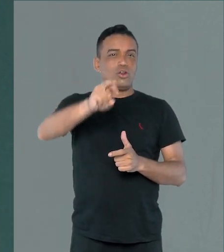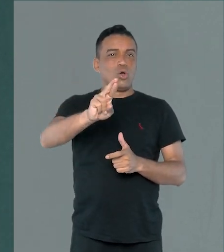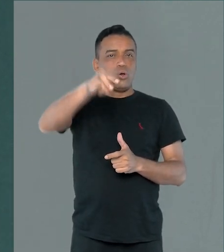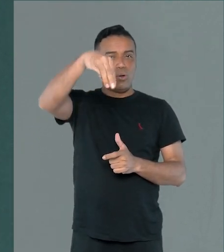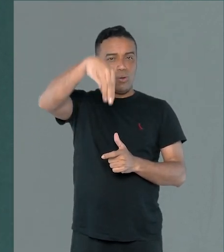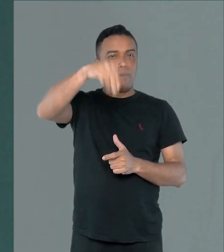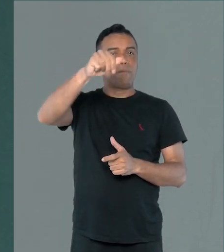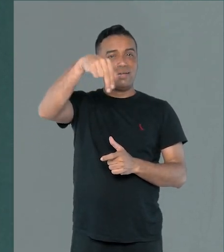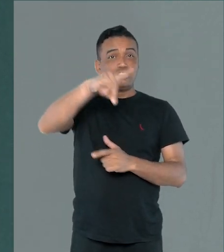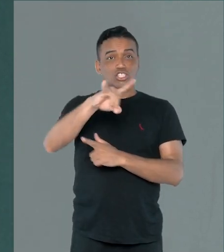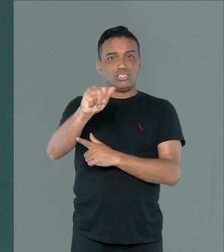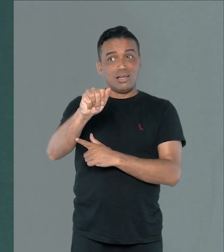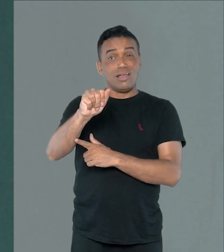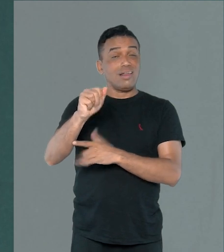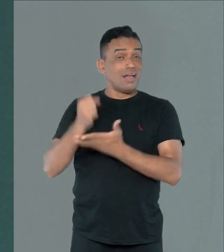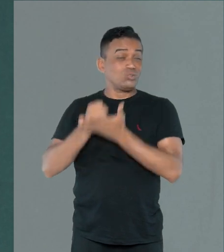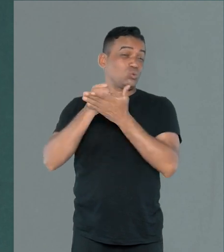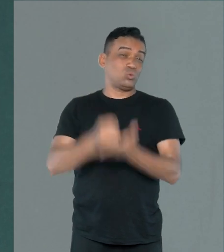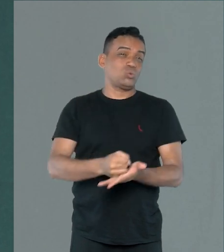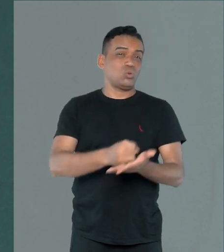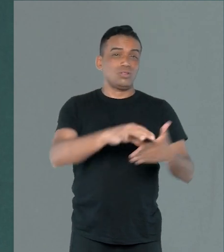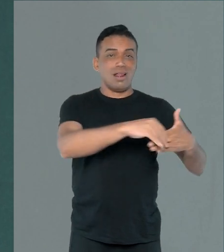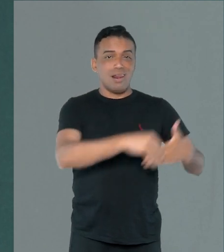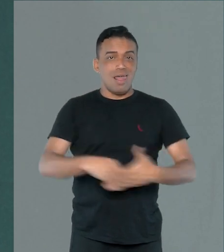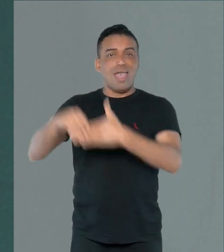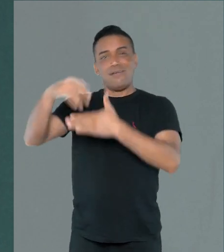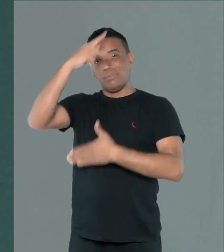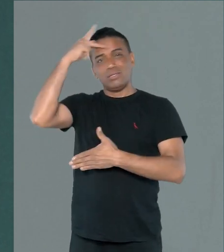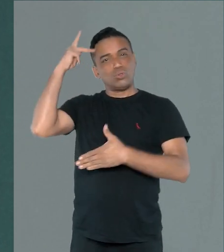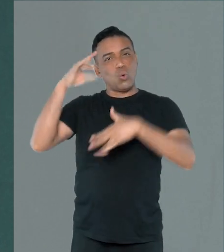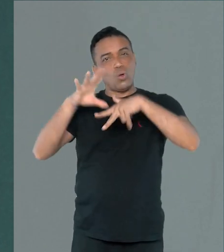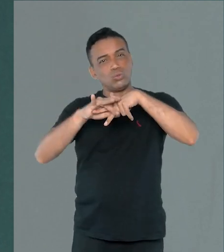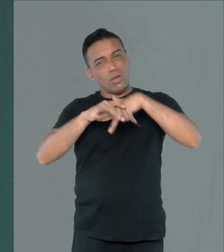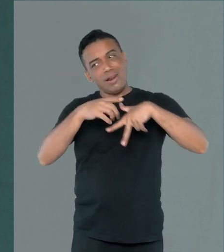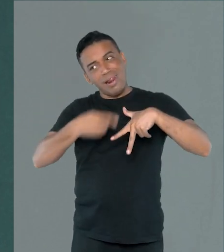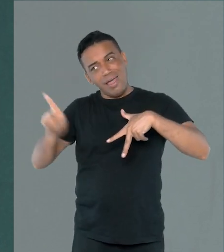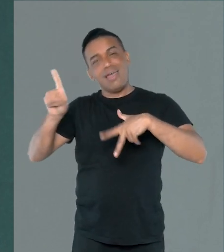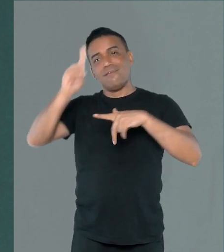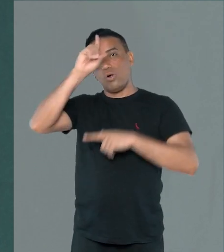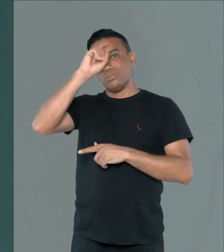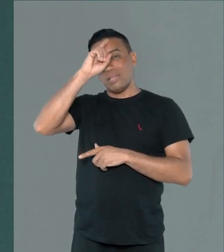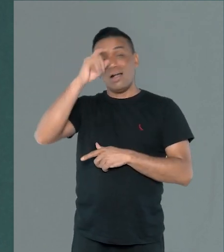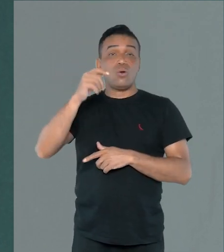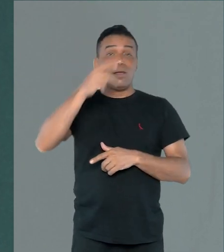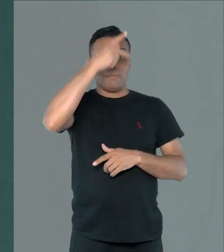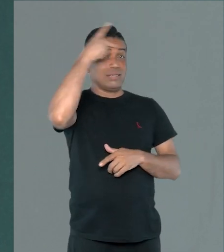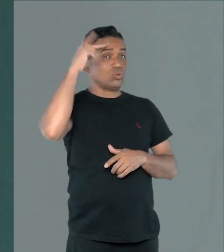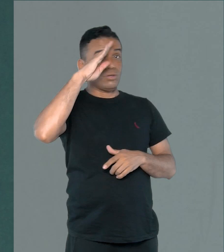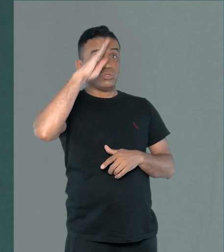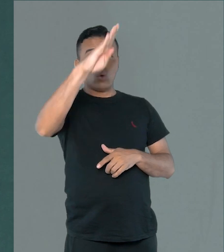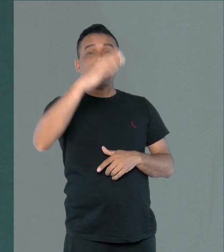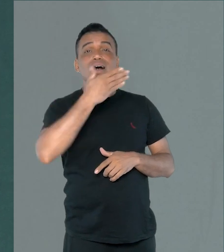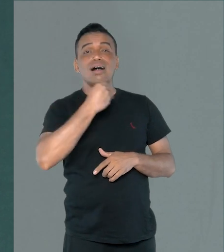leva pessoas para o hospital. Eles têm uma atividade muito grande nesse momento com os soldados que vão sendo hospitalizados. Vocês sabem que a Primeira Guerra